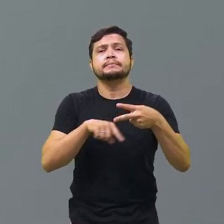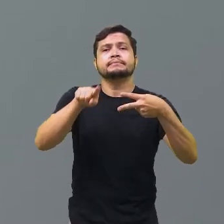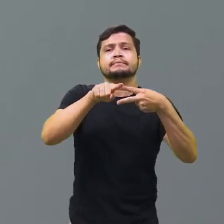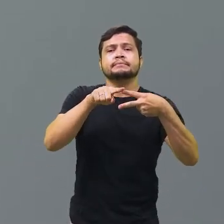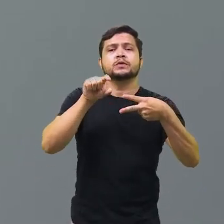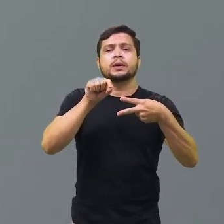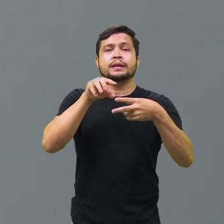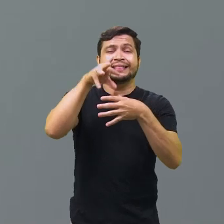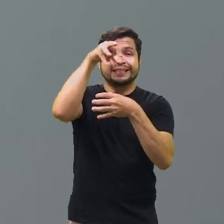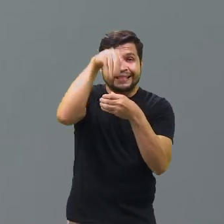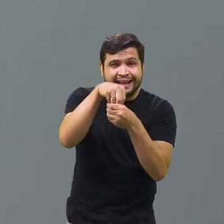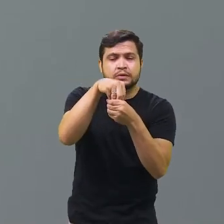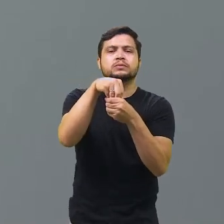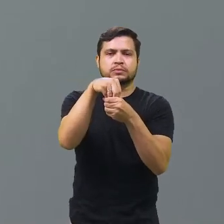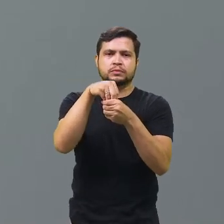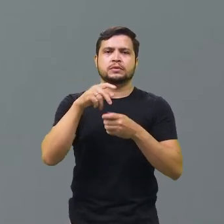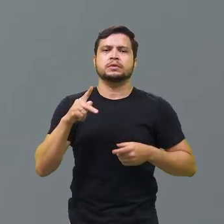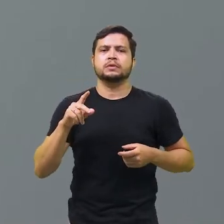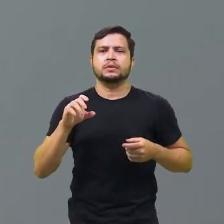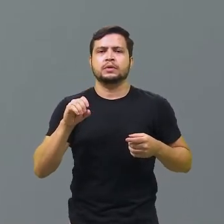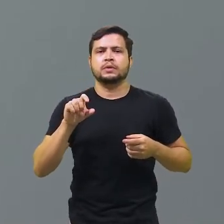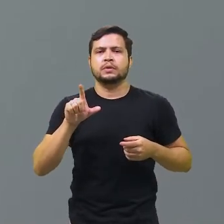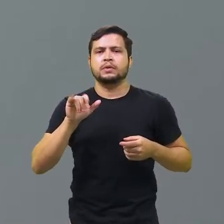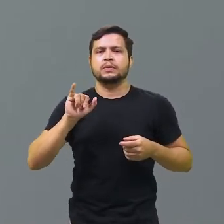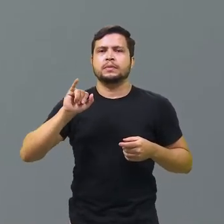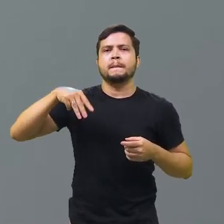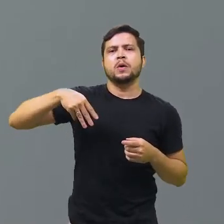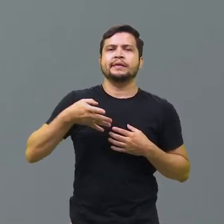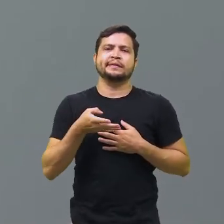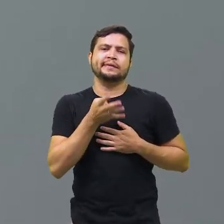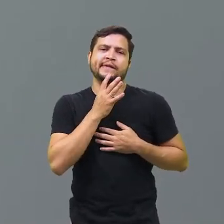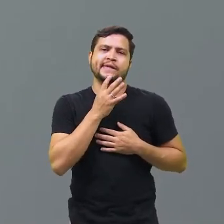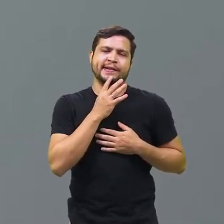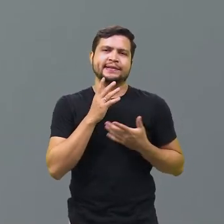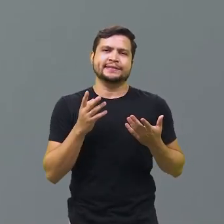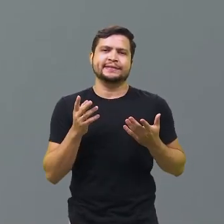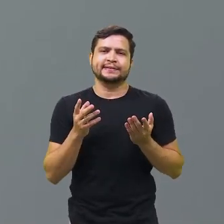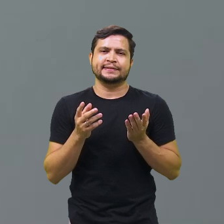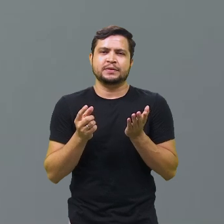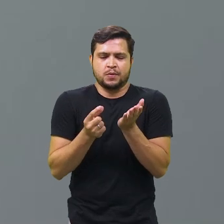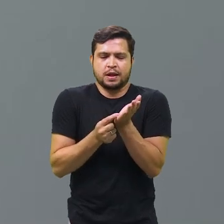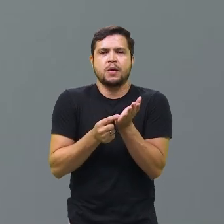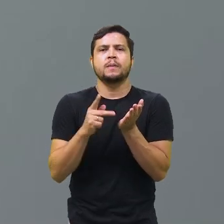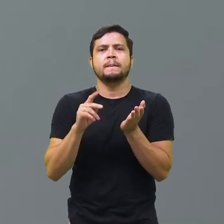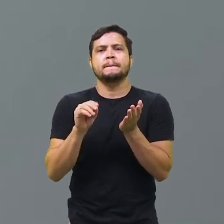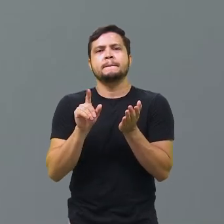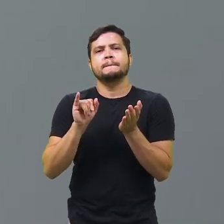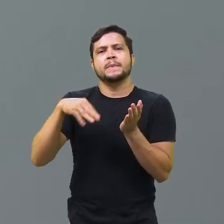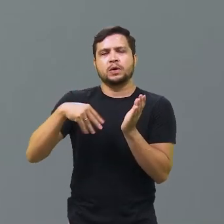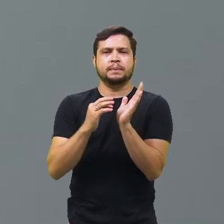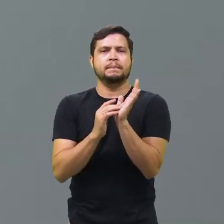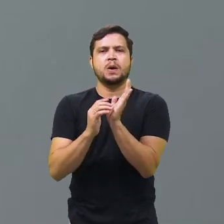gameta masculino, que está no interior do grão de pólen, né, que é muito famoso, a gente conhece bastante o grão de pólen. Ele é o veículo